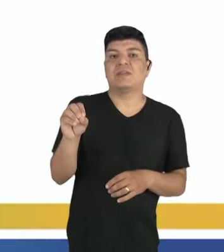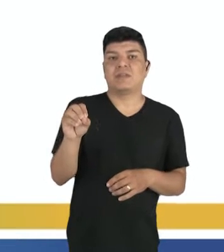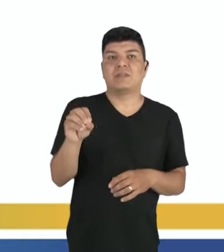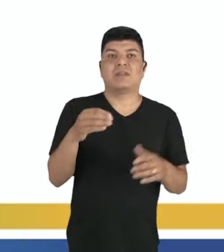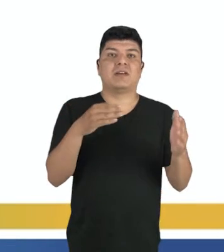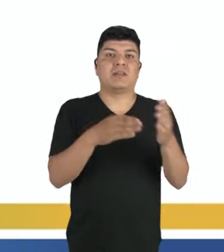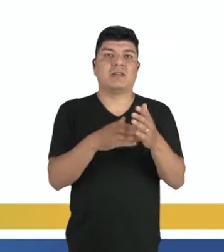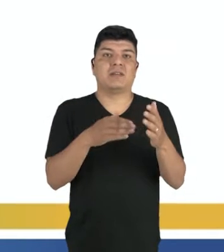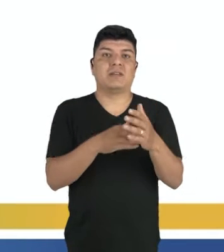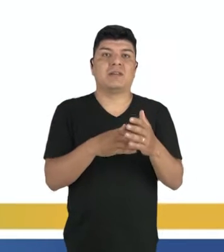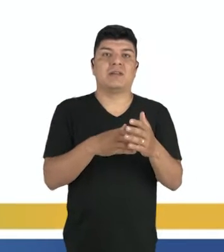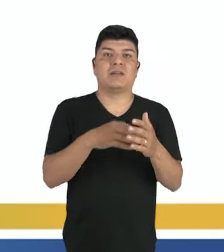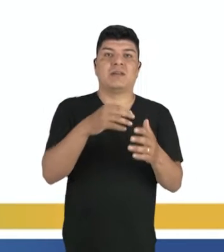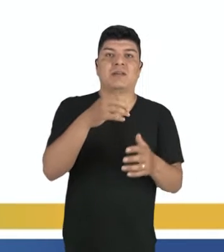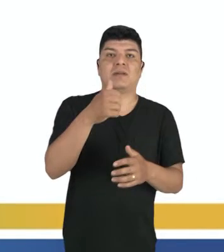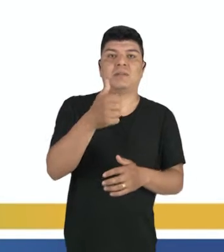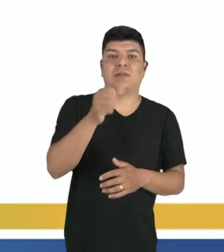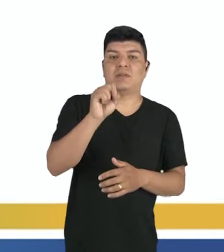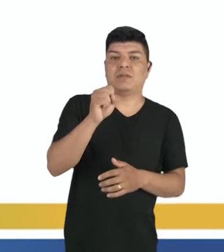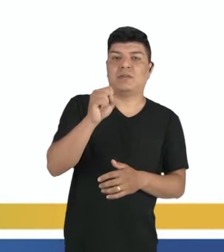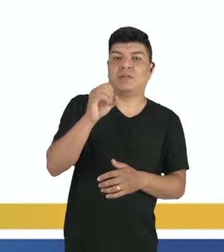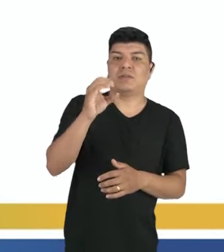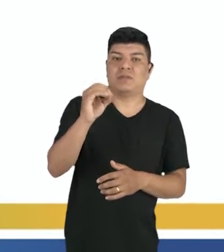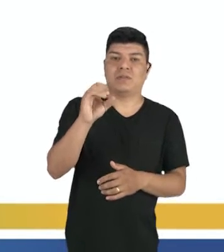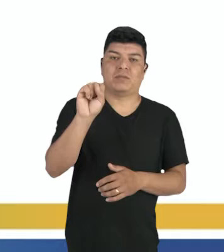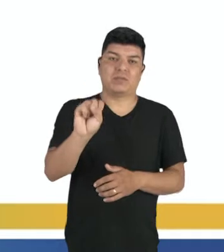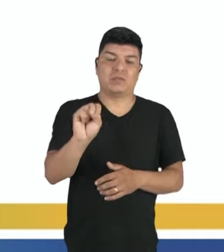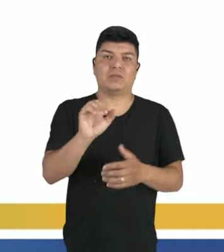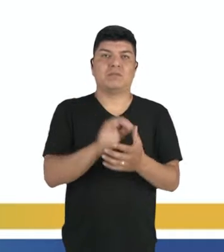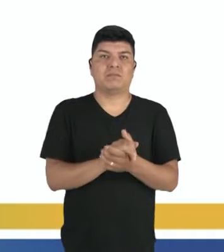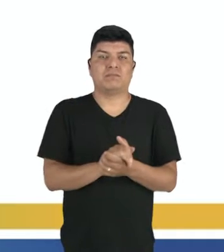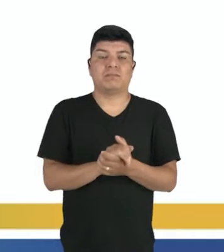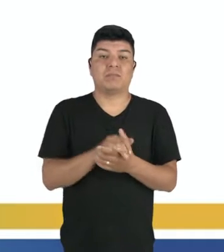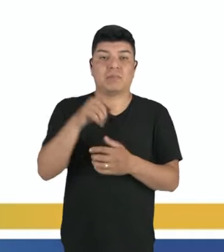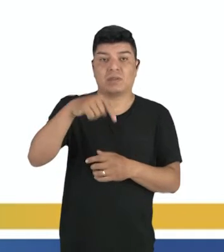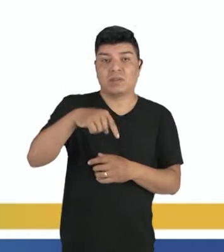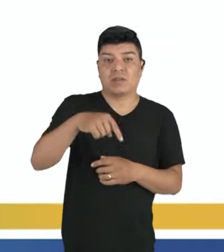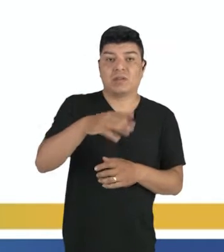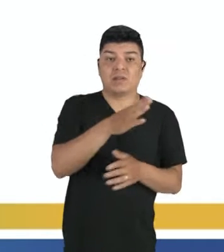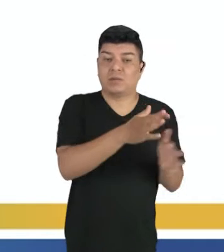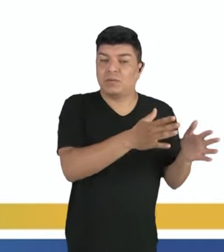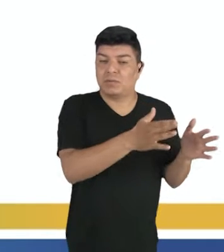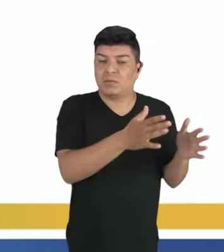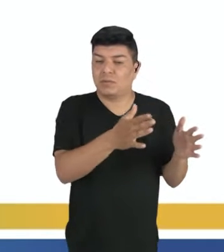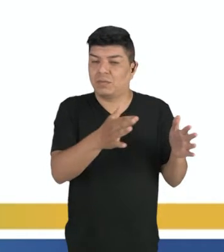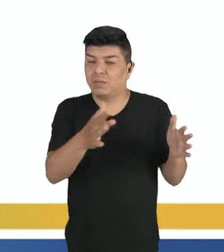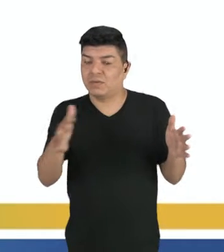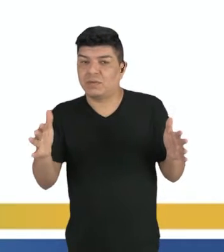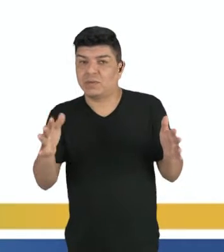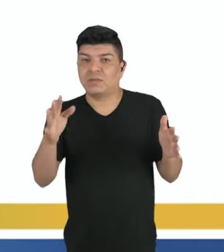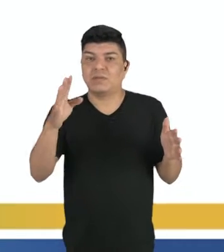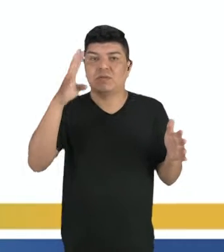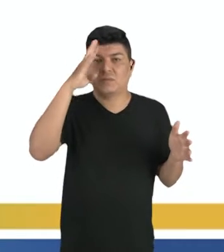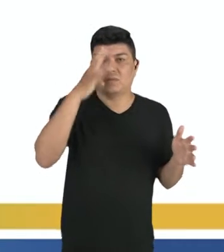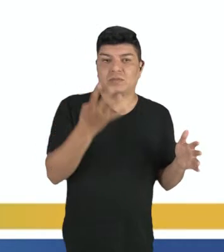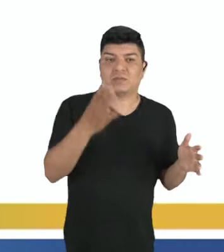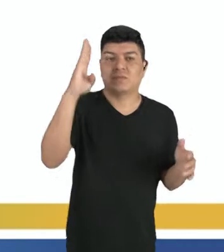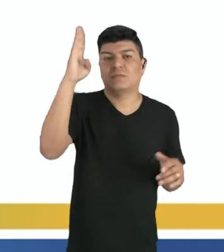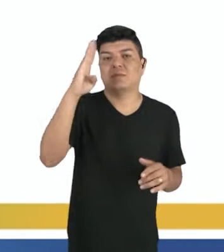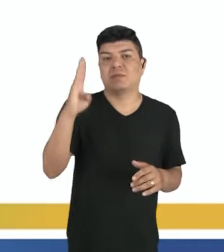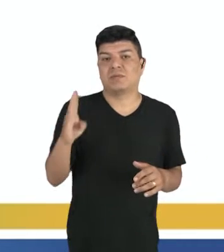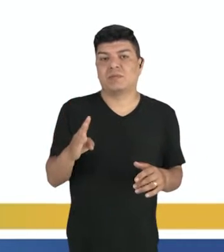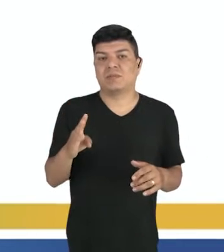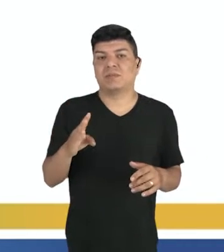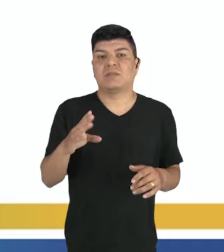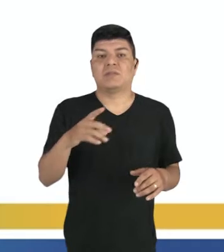período, o processo de industrialização não era tão expressivo. Eu vivia nesse período aí, foi o período de descobrimento do Brasil. O Brasil